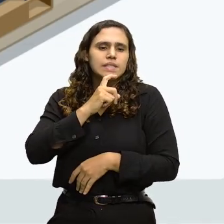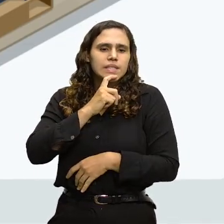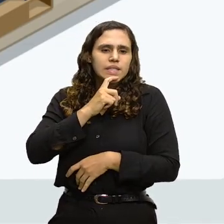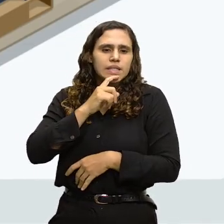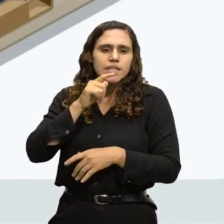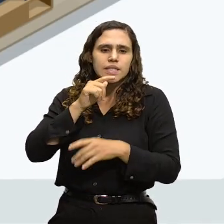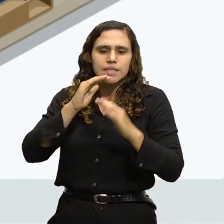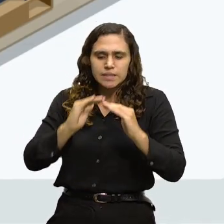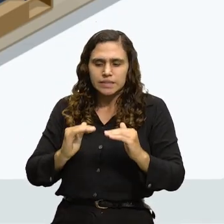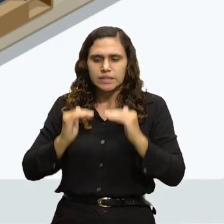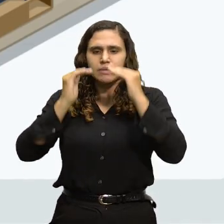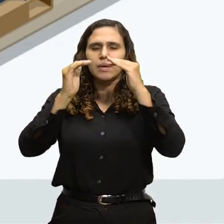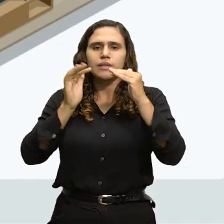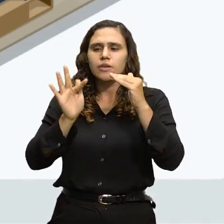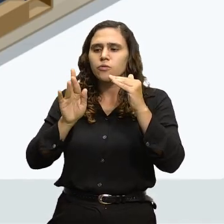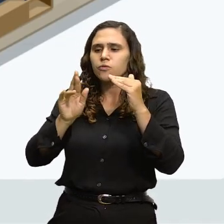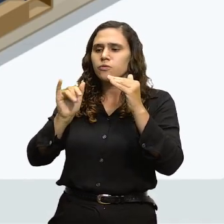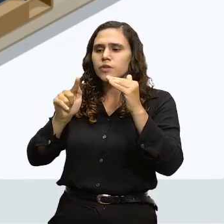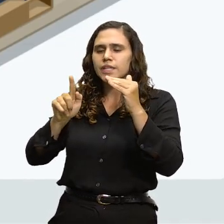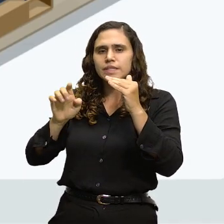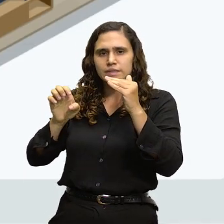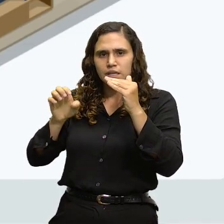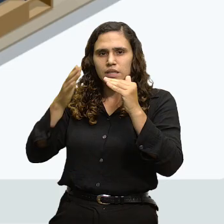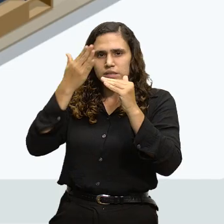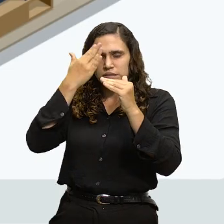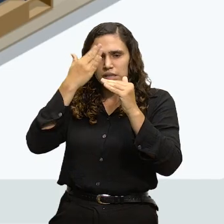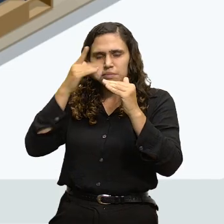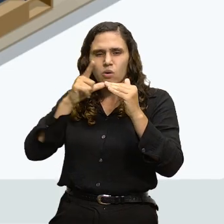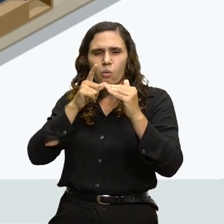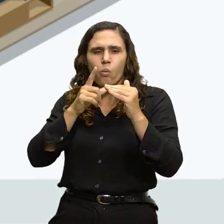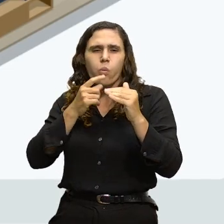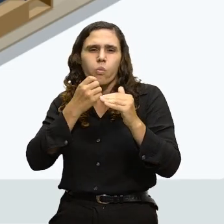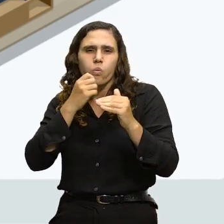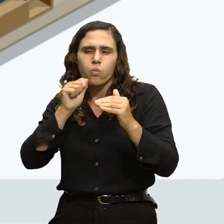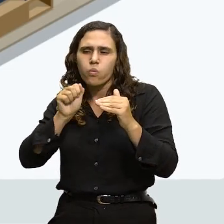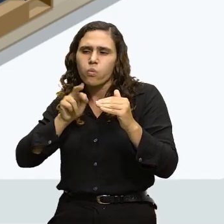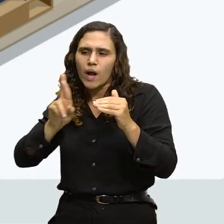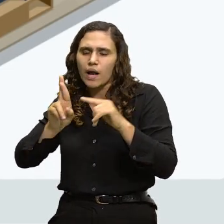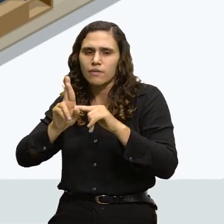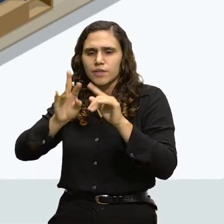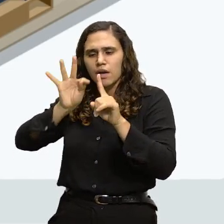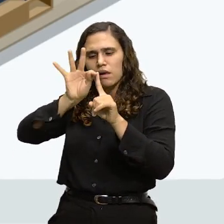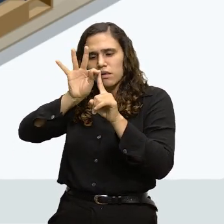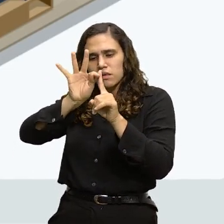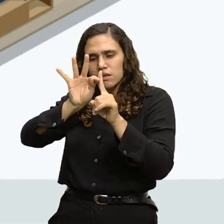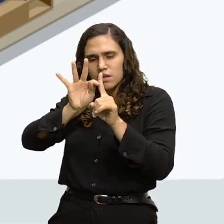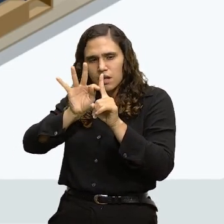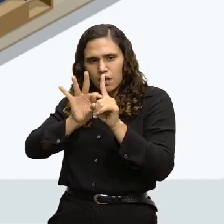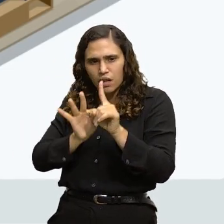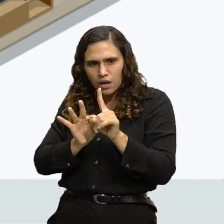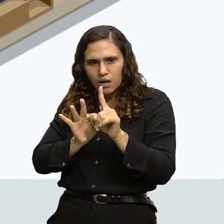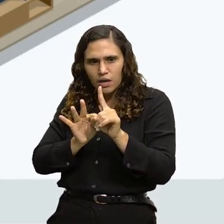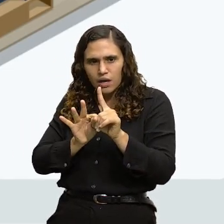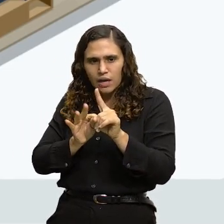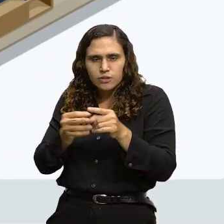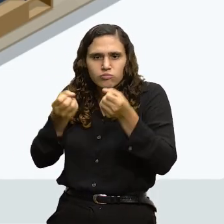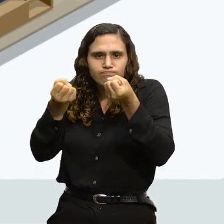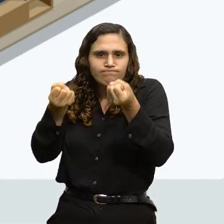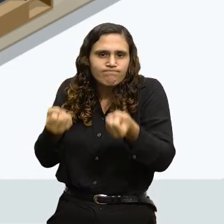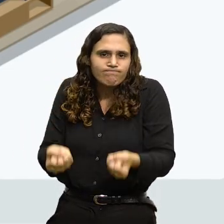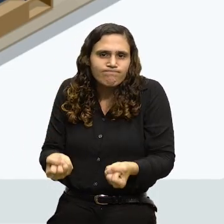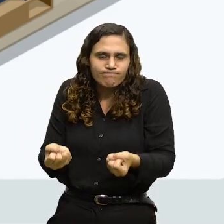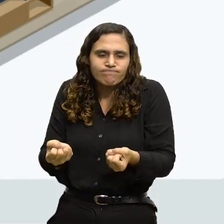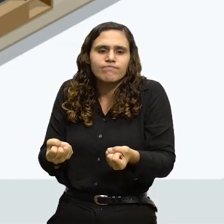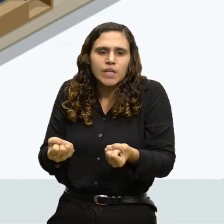Então o freezer, ele faz com que o ar que está ali, ele fique com uma baixa temperatura, ou seja, ele fique mais denso, portanto mais pesado, então ele vai